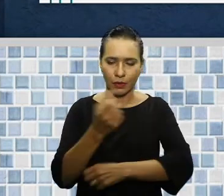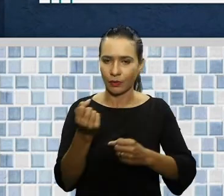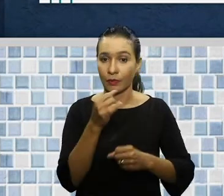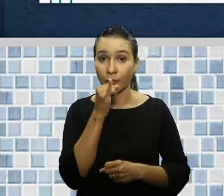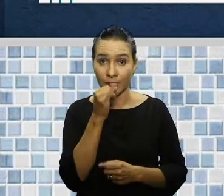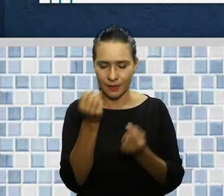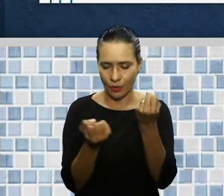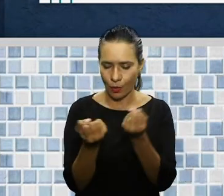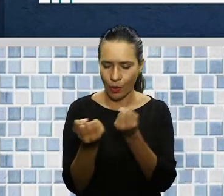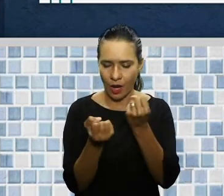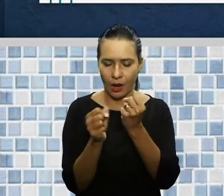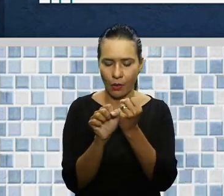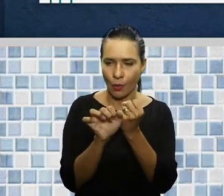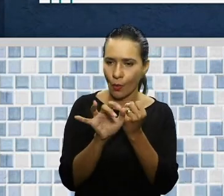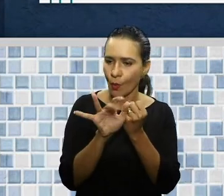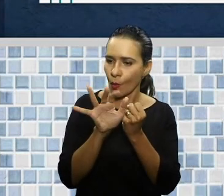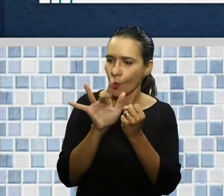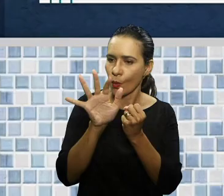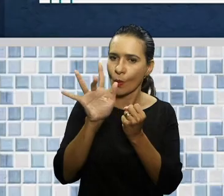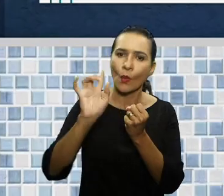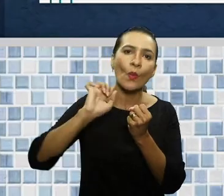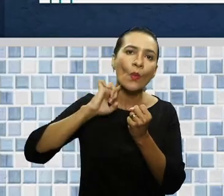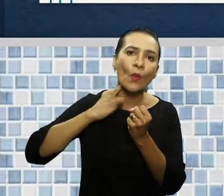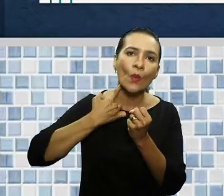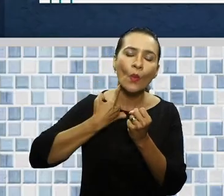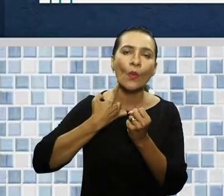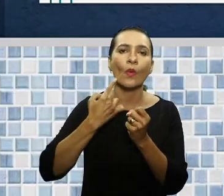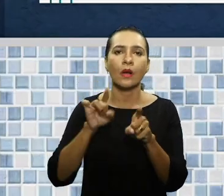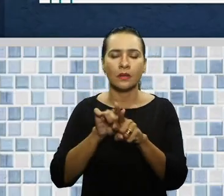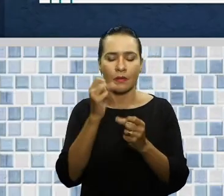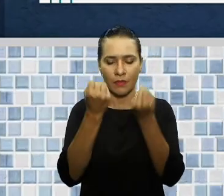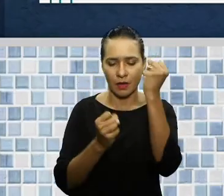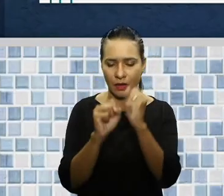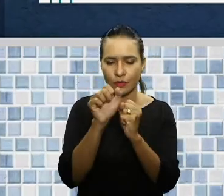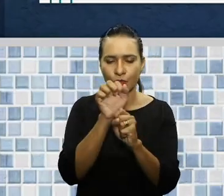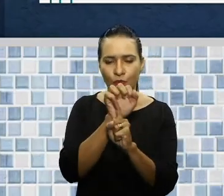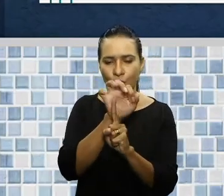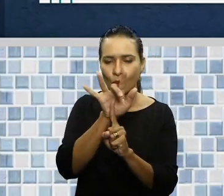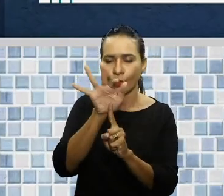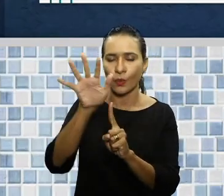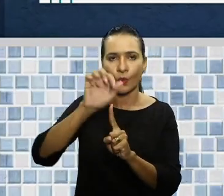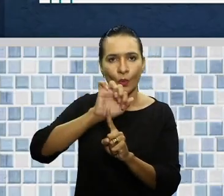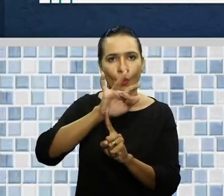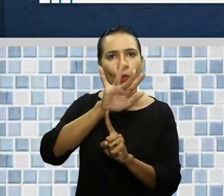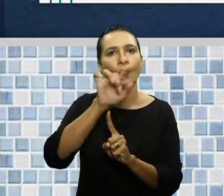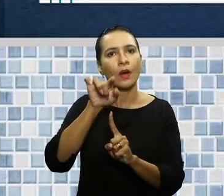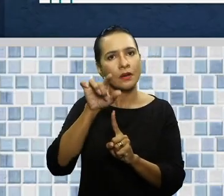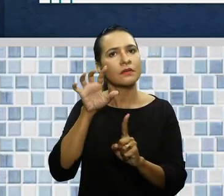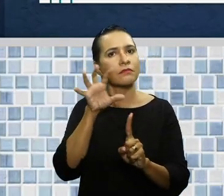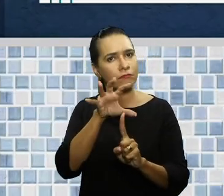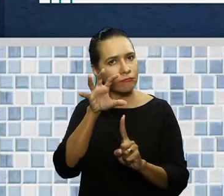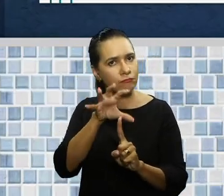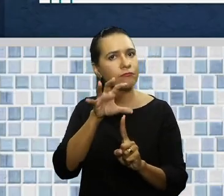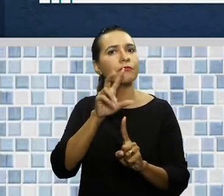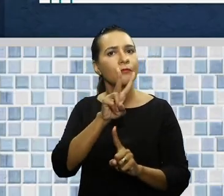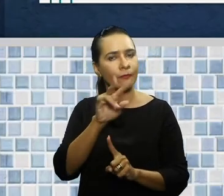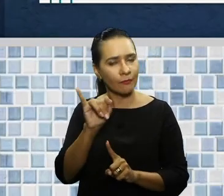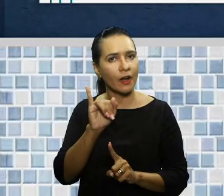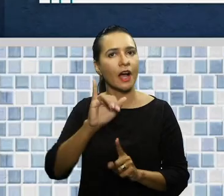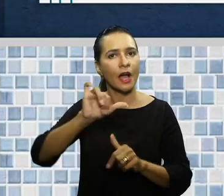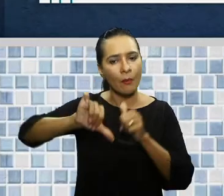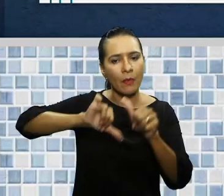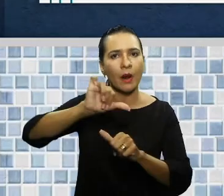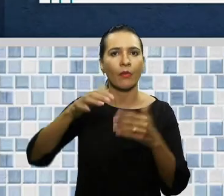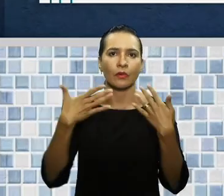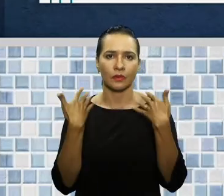nas cidades, as indústrias, e a queima desses combustíveis também vai ter uma influência muito grande nas